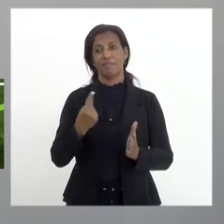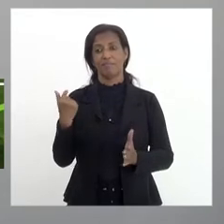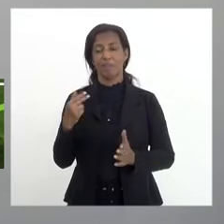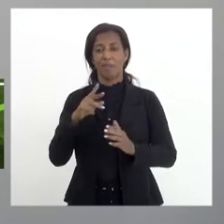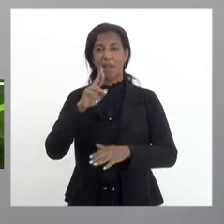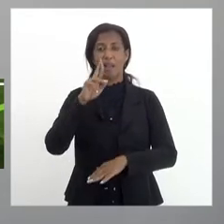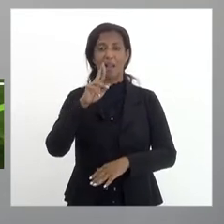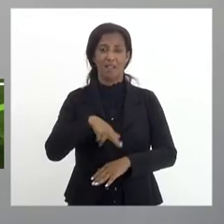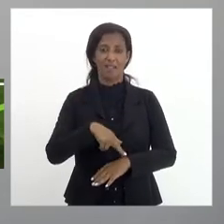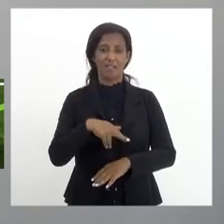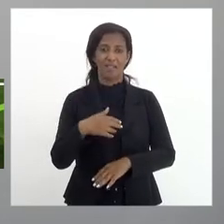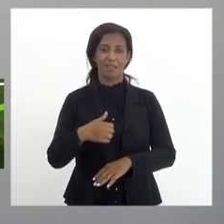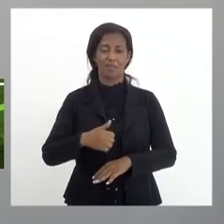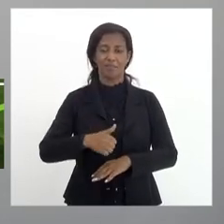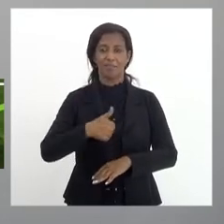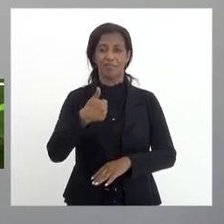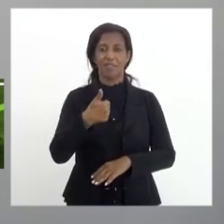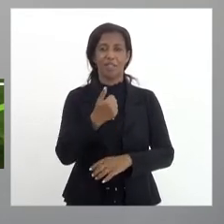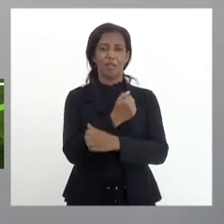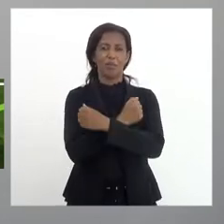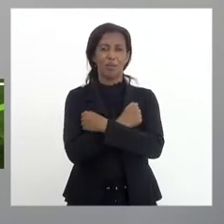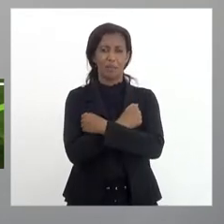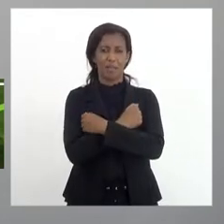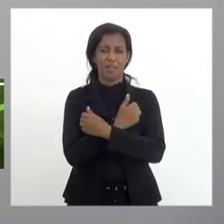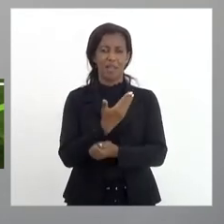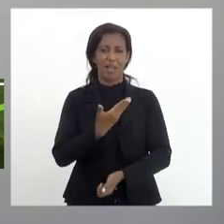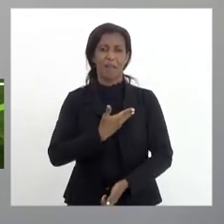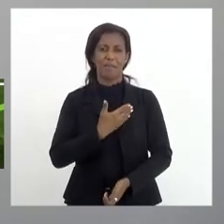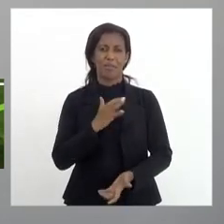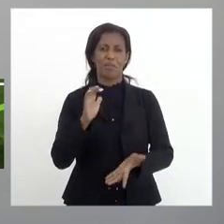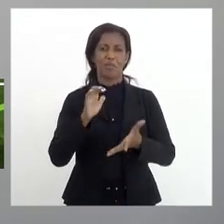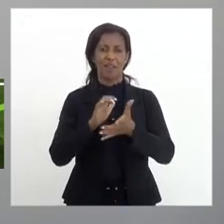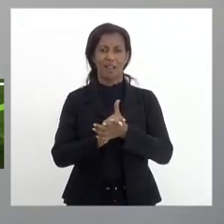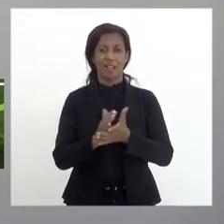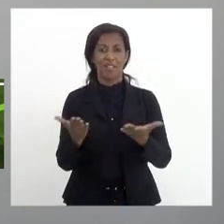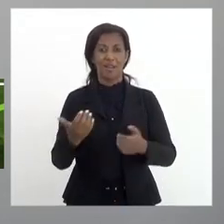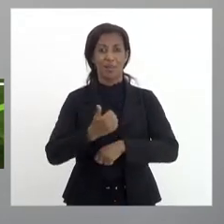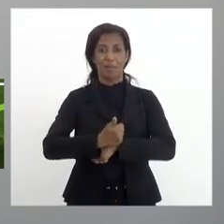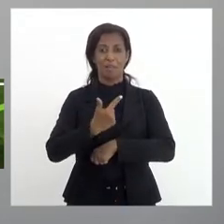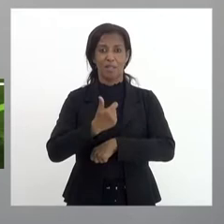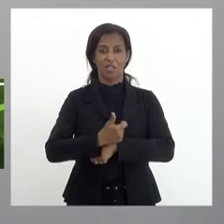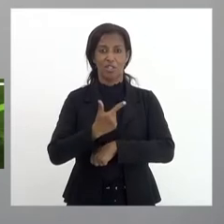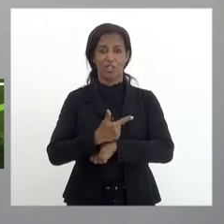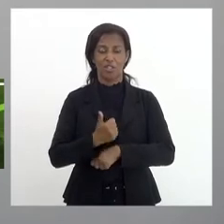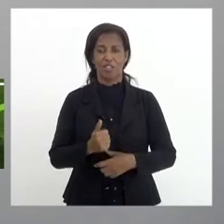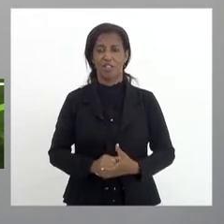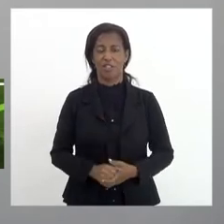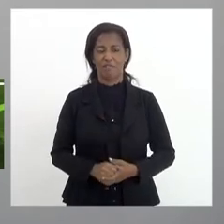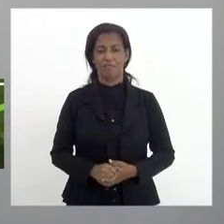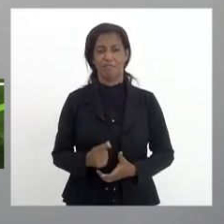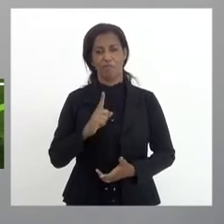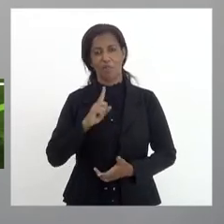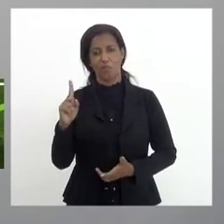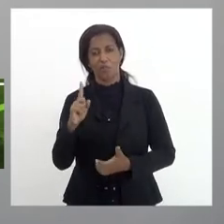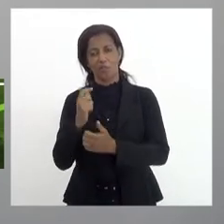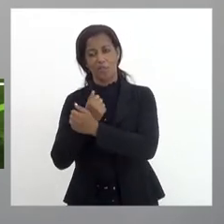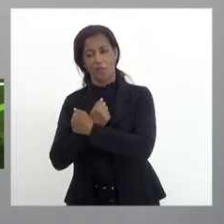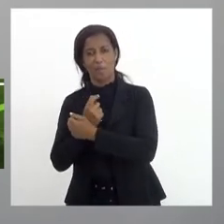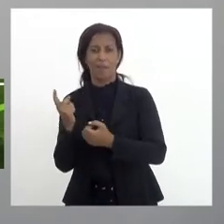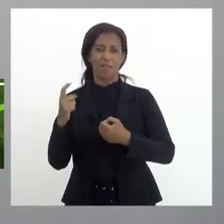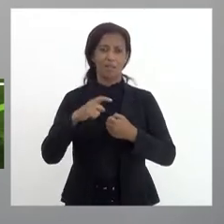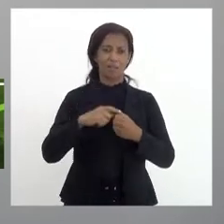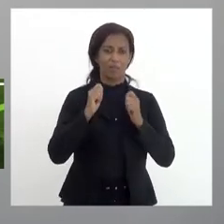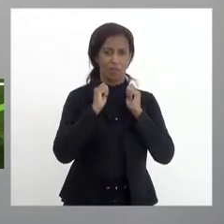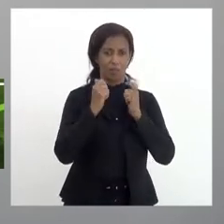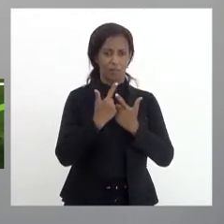até muito positiva. Eu vou abraçar um amigo que se casa agora, ao meio-dia. Vou passar lá só para dar um abraço nele e volto para a Assembleia. Então, eu